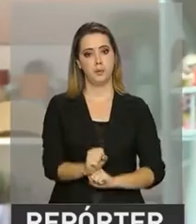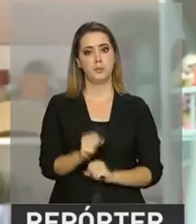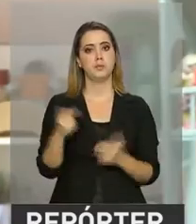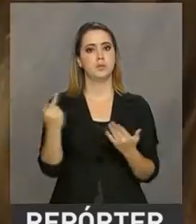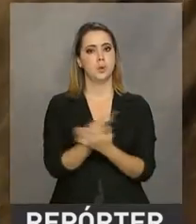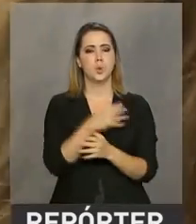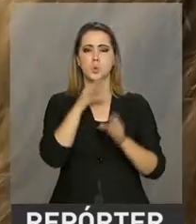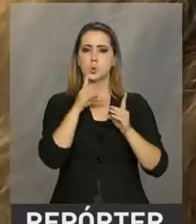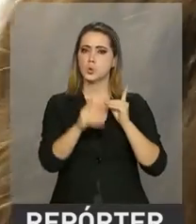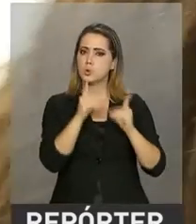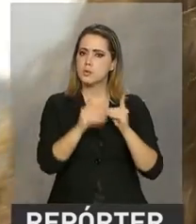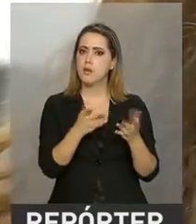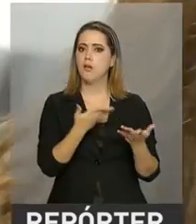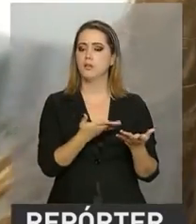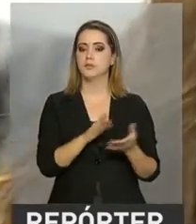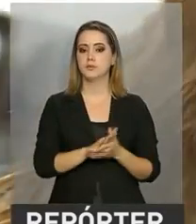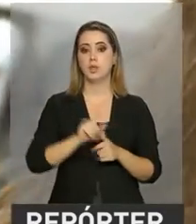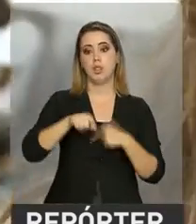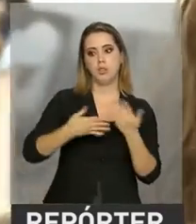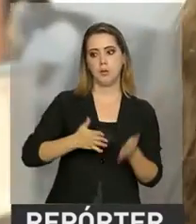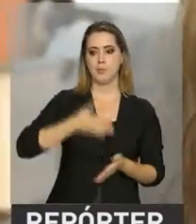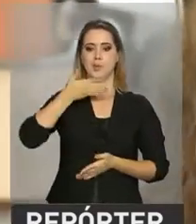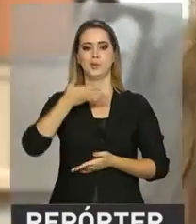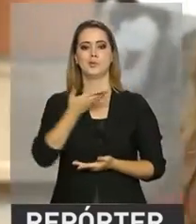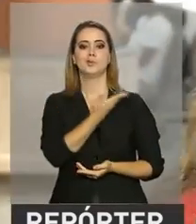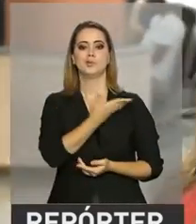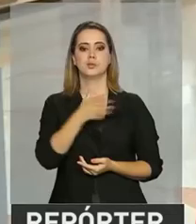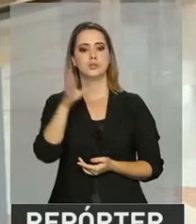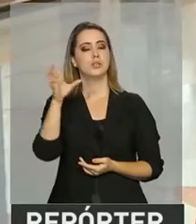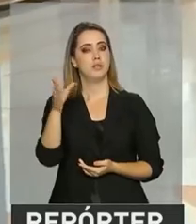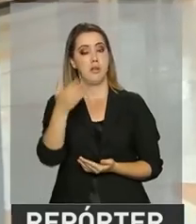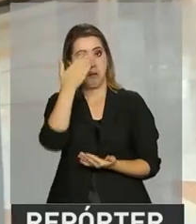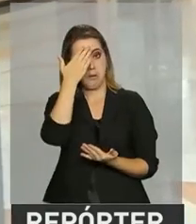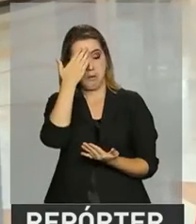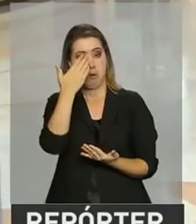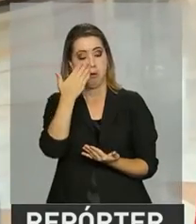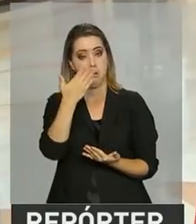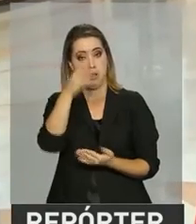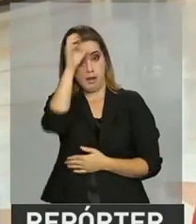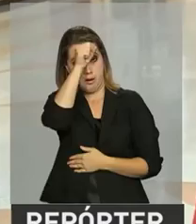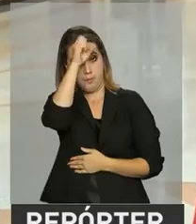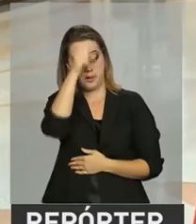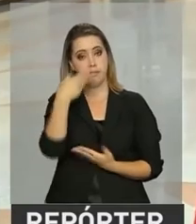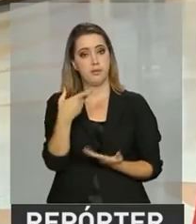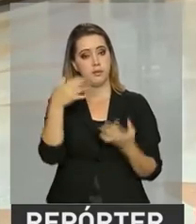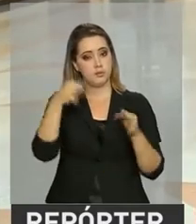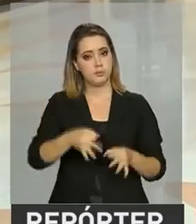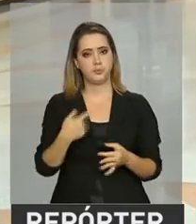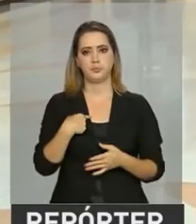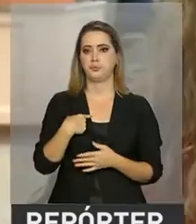essa discussão. Depois do susto, Michele conta que aprendeu a lição e não dá mais bobeira com